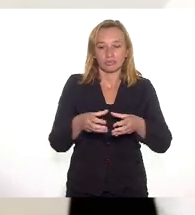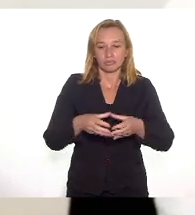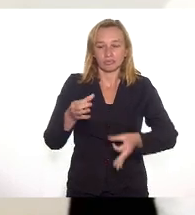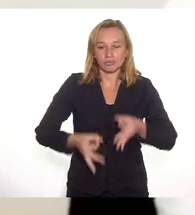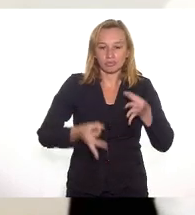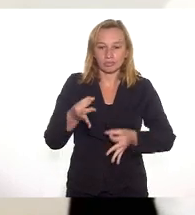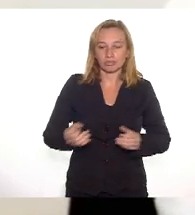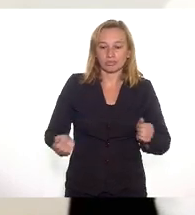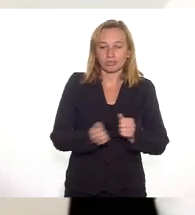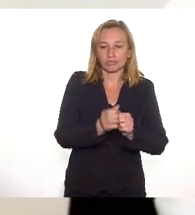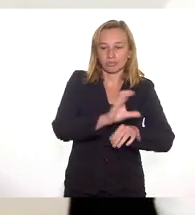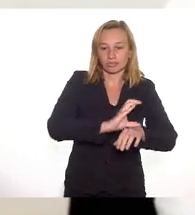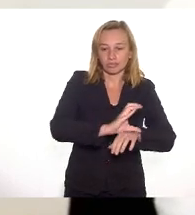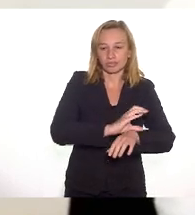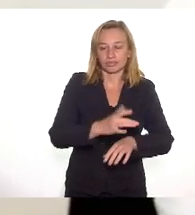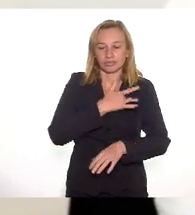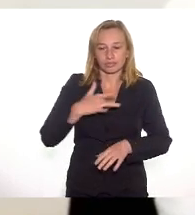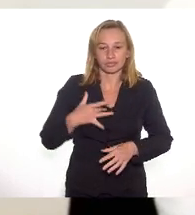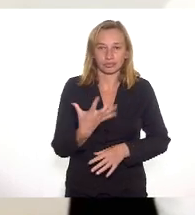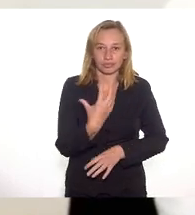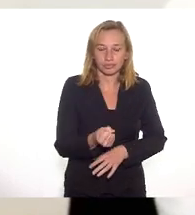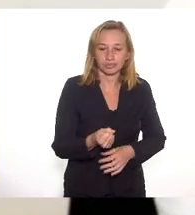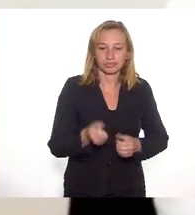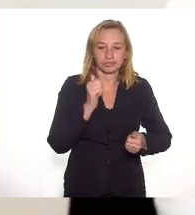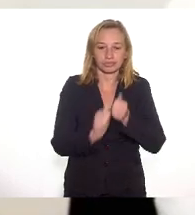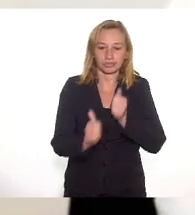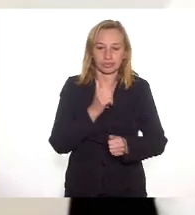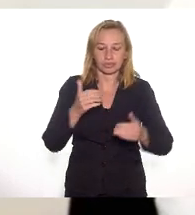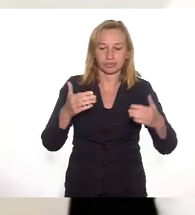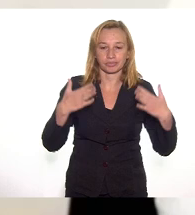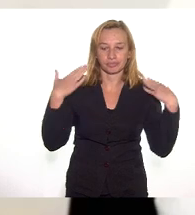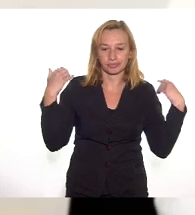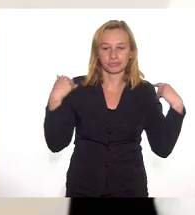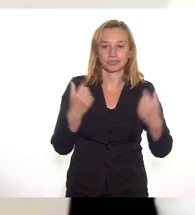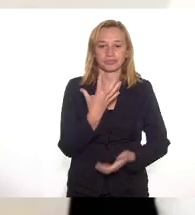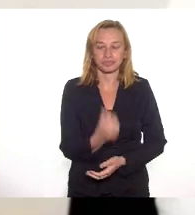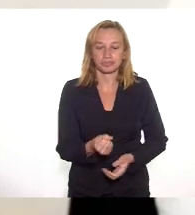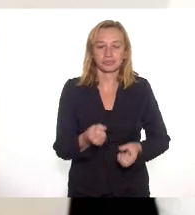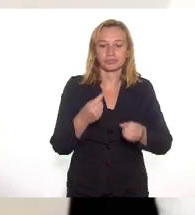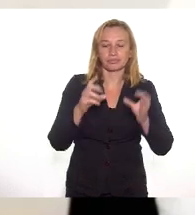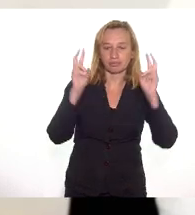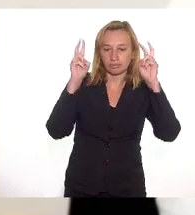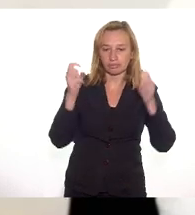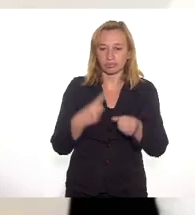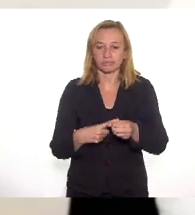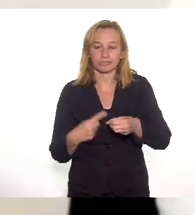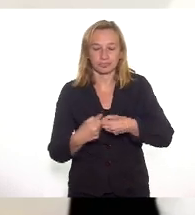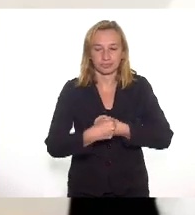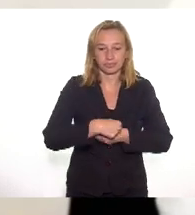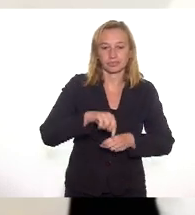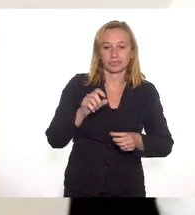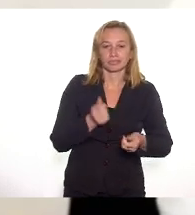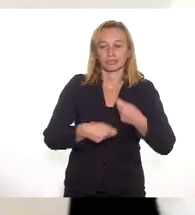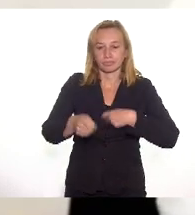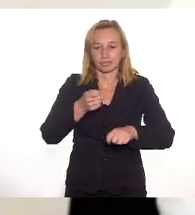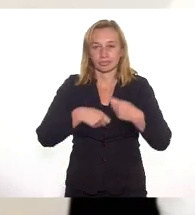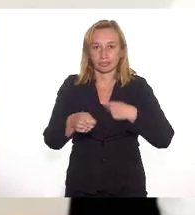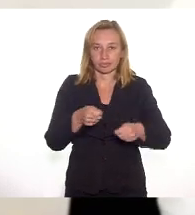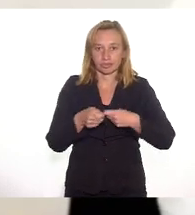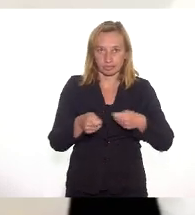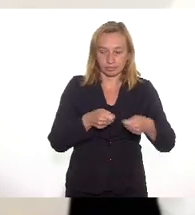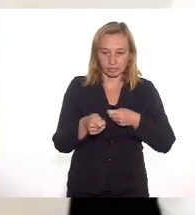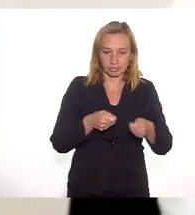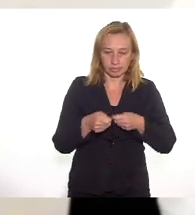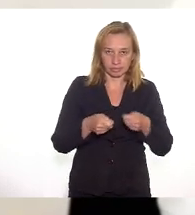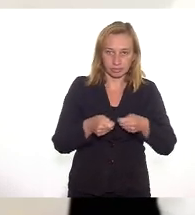pela condicionalidade, saúde favorável, de esporte, lazer favorável, de assuntos municipais, desenvolvimento regional favorável, de orçamento, finanças, fiscalização financeira e